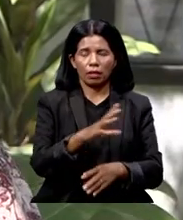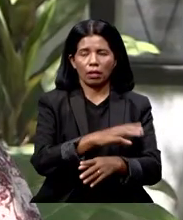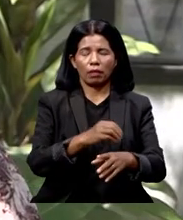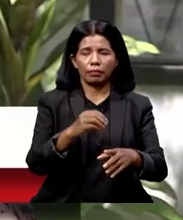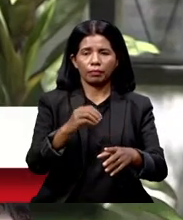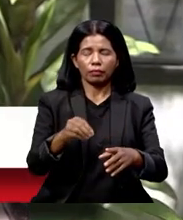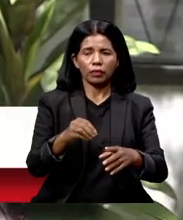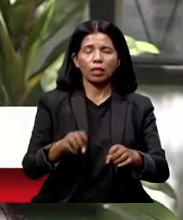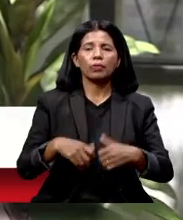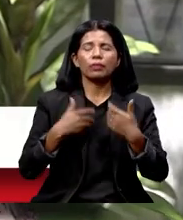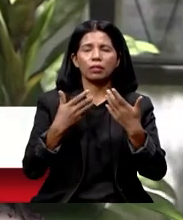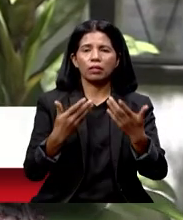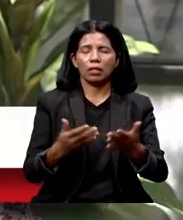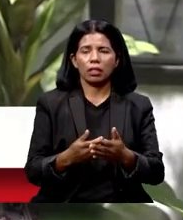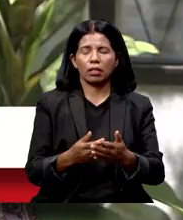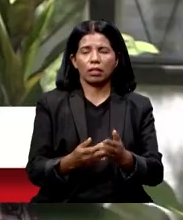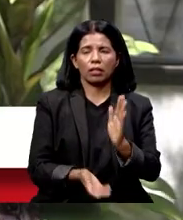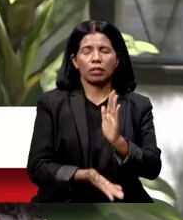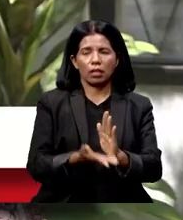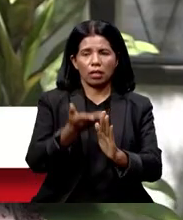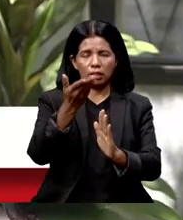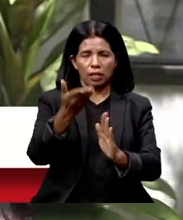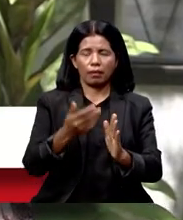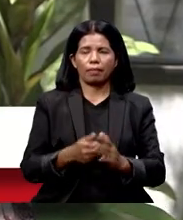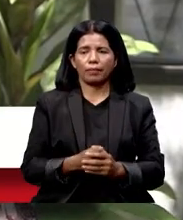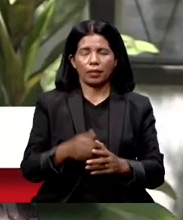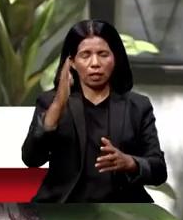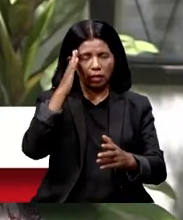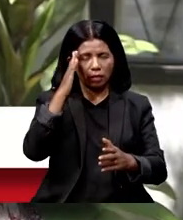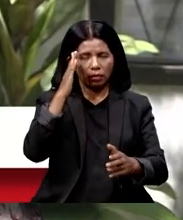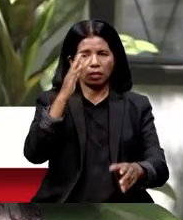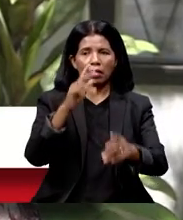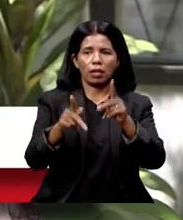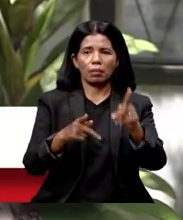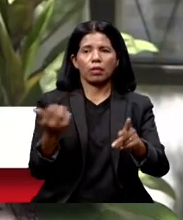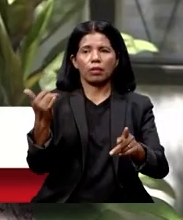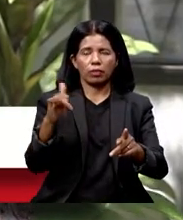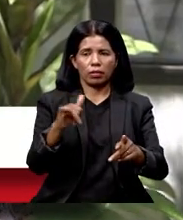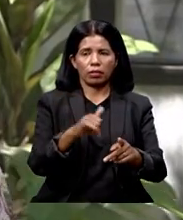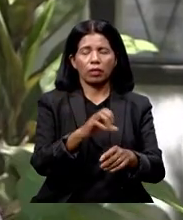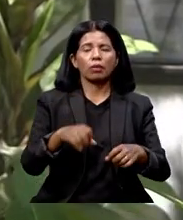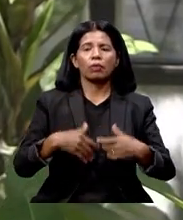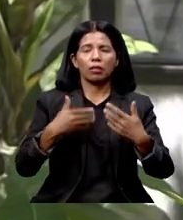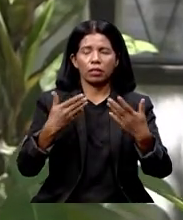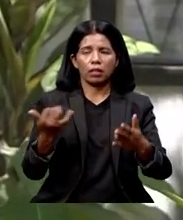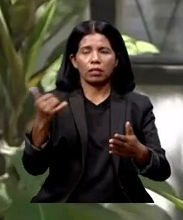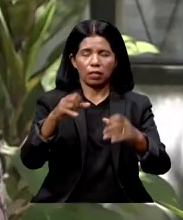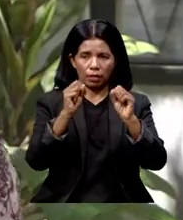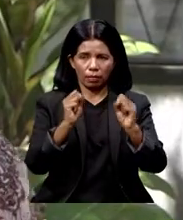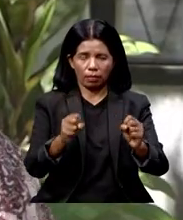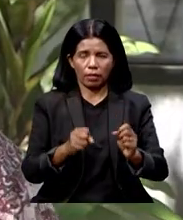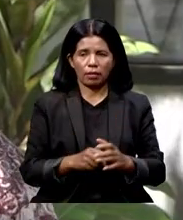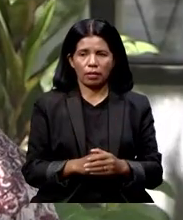ne, o insa, a tu hasa e consciência, comunidade sirenia, o insa será bele,